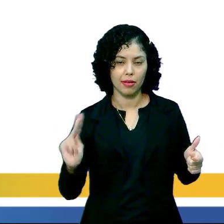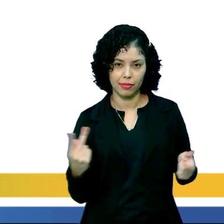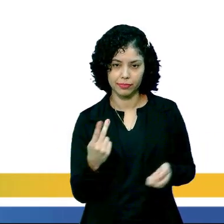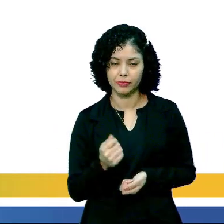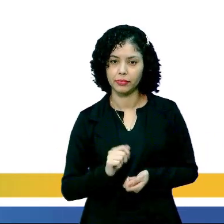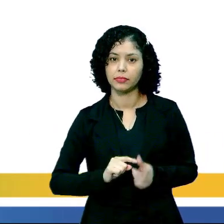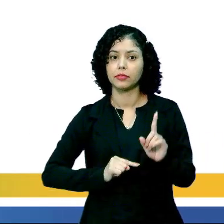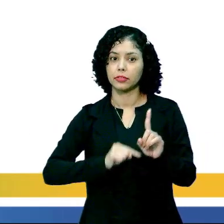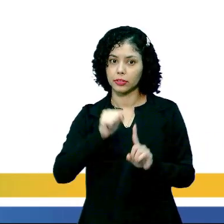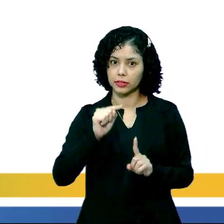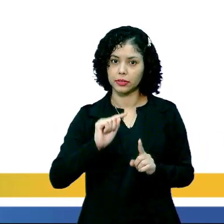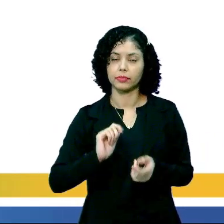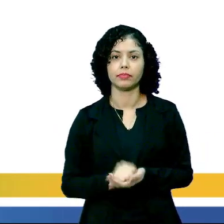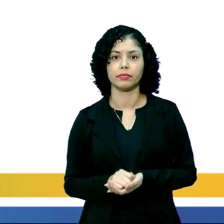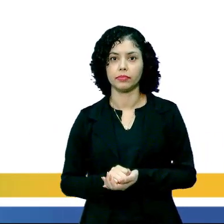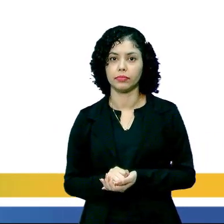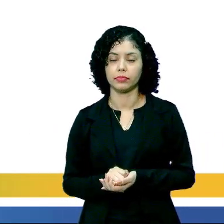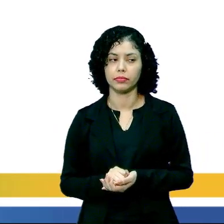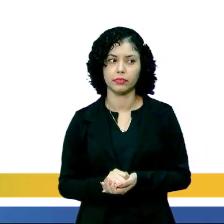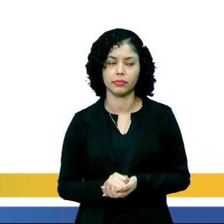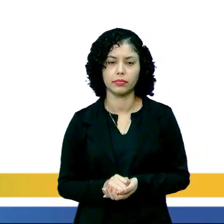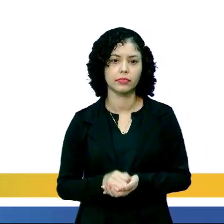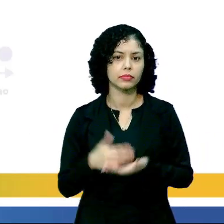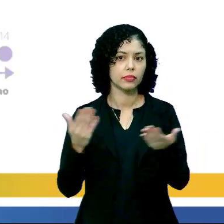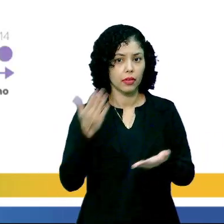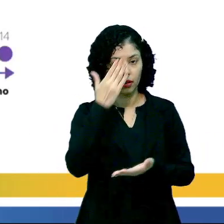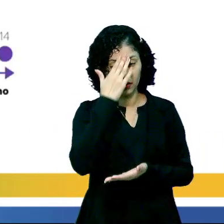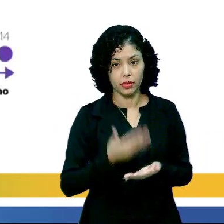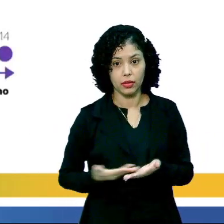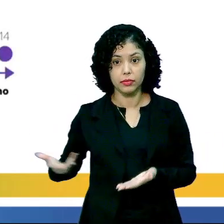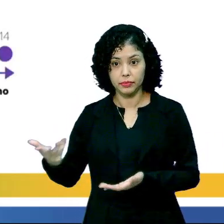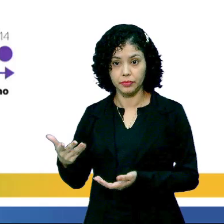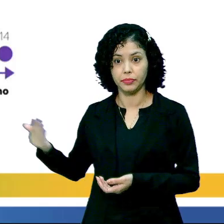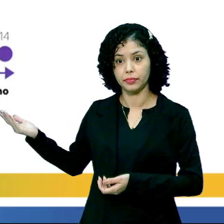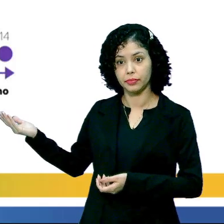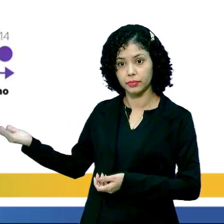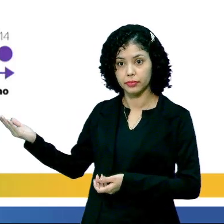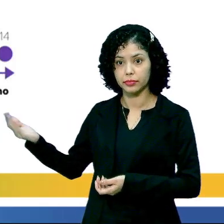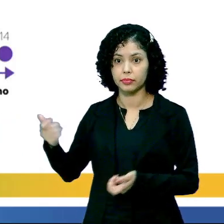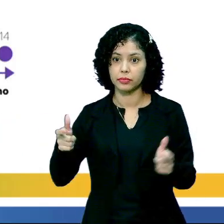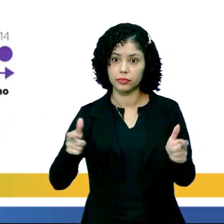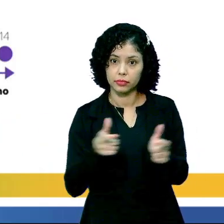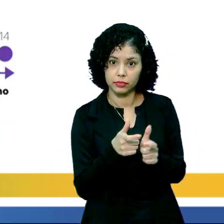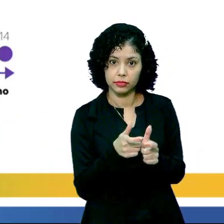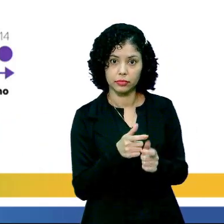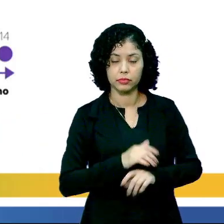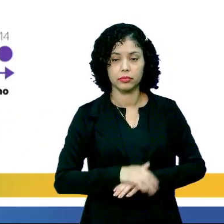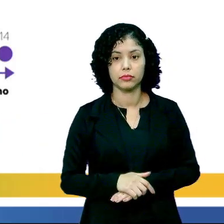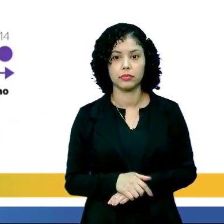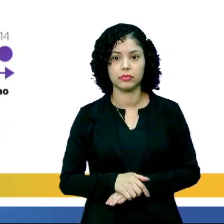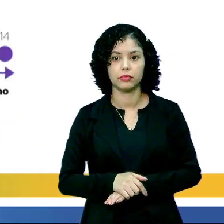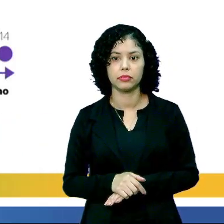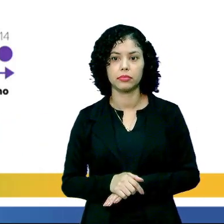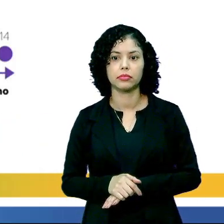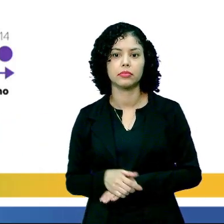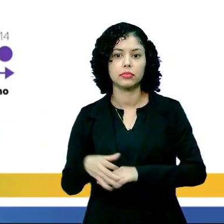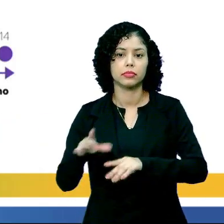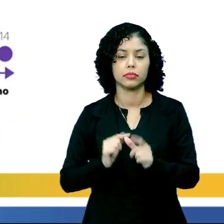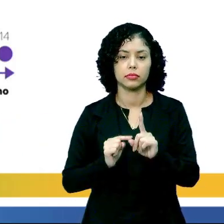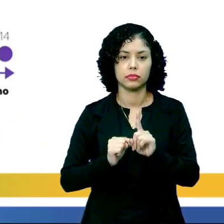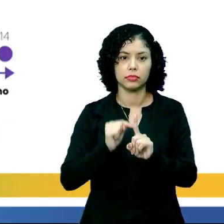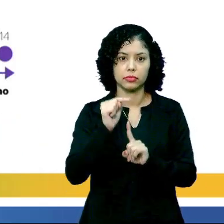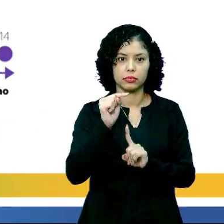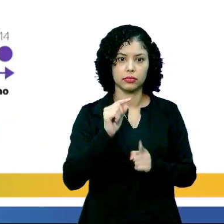já que ele vai ter um grau de acidez muito alto daí eu adiciono uma base essa base vai regular esse PH elevando